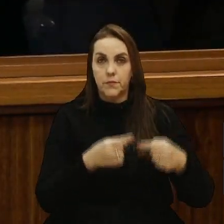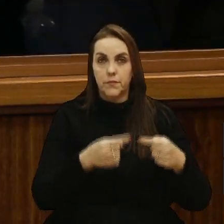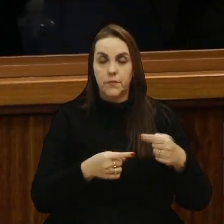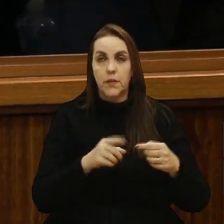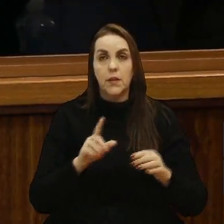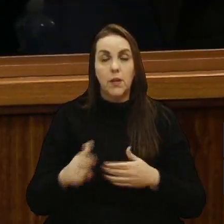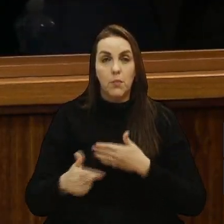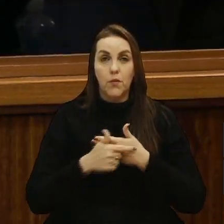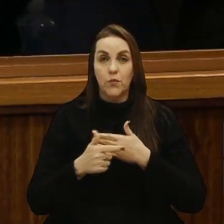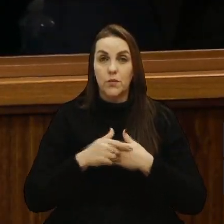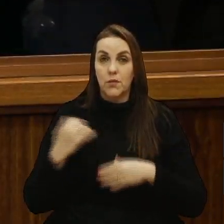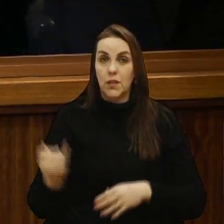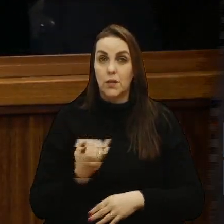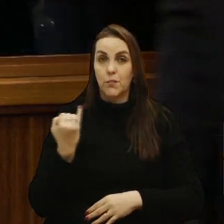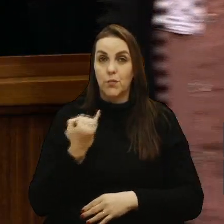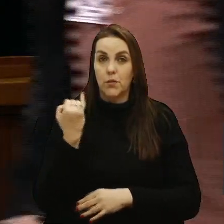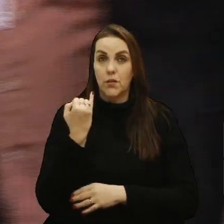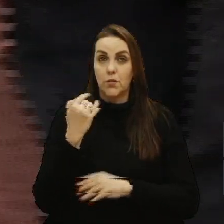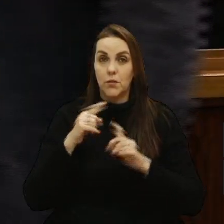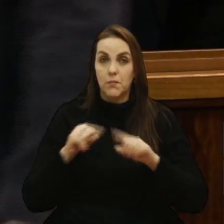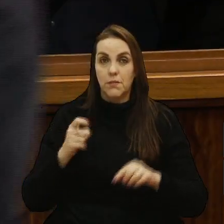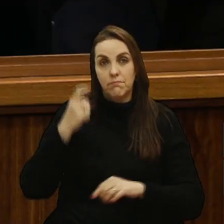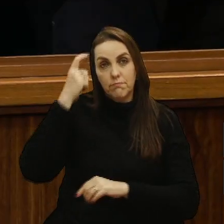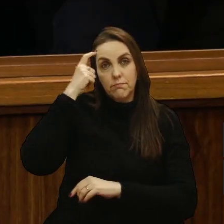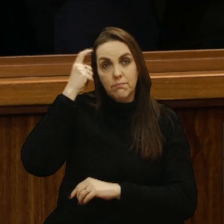importante, mas pensar que